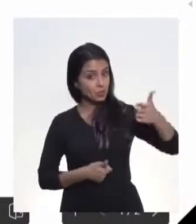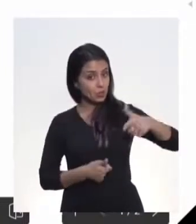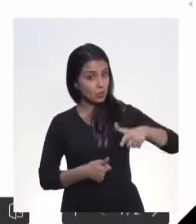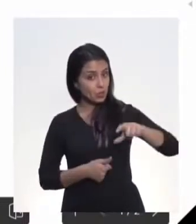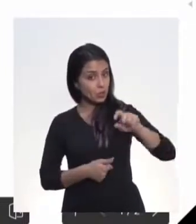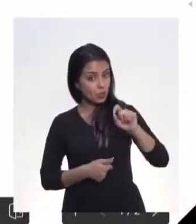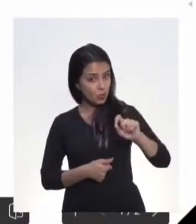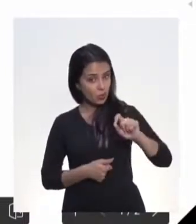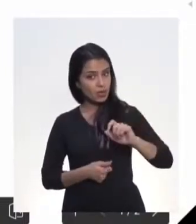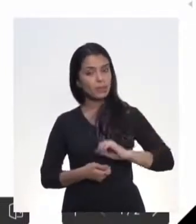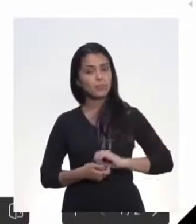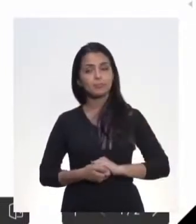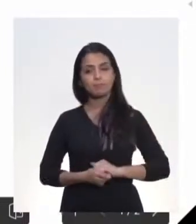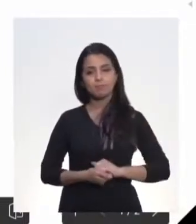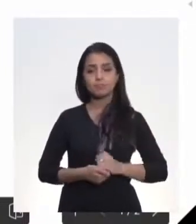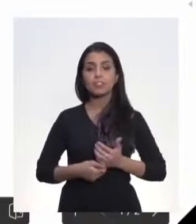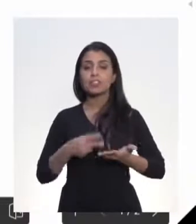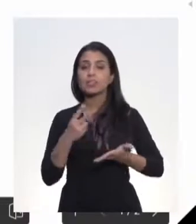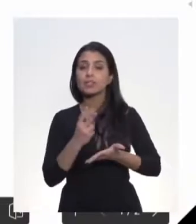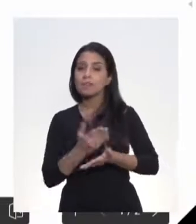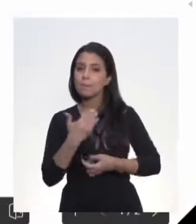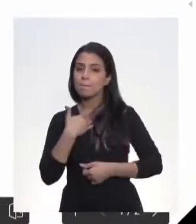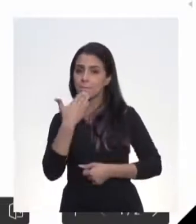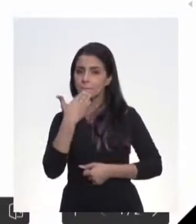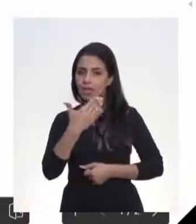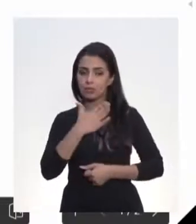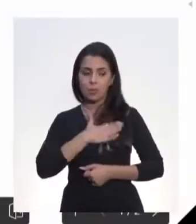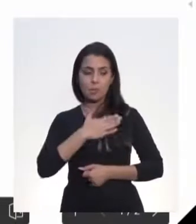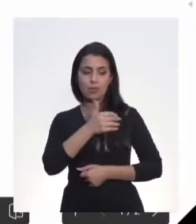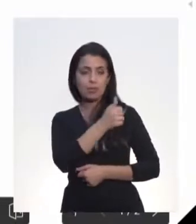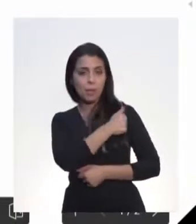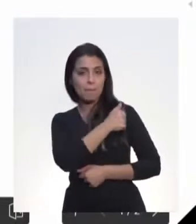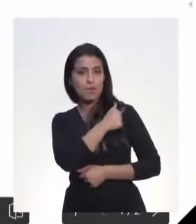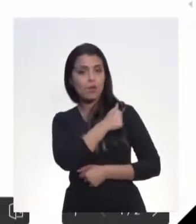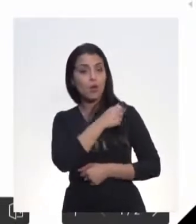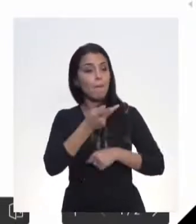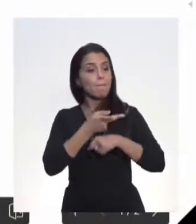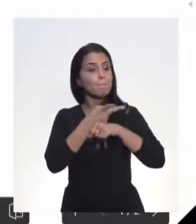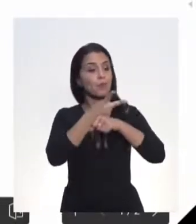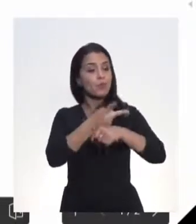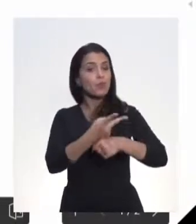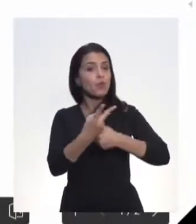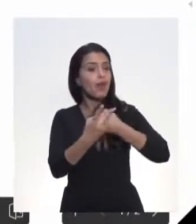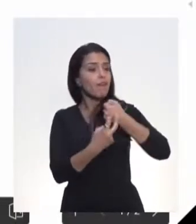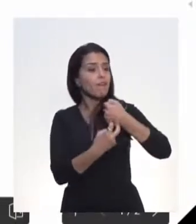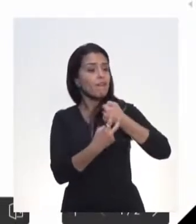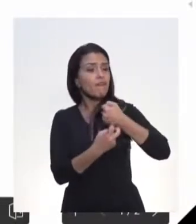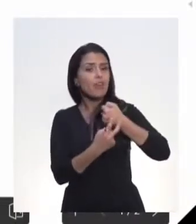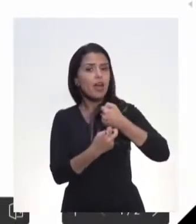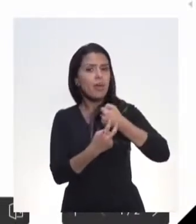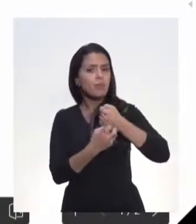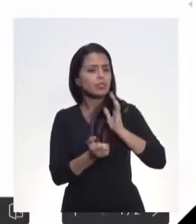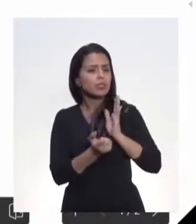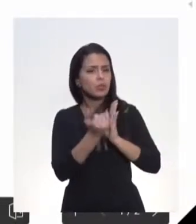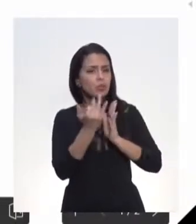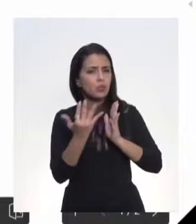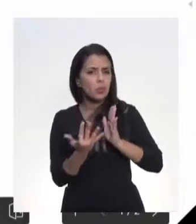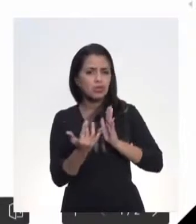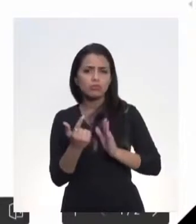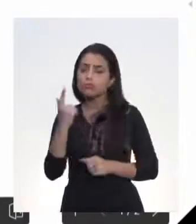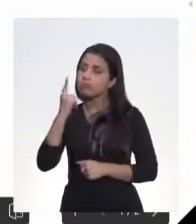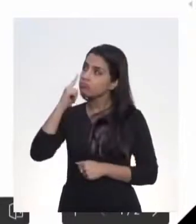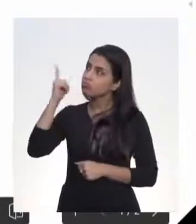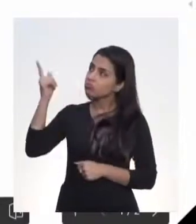não sei, é assim que eu peço para os meus alunos. Procurem os verbos, em primeiro lugar, para saber quantas orações eu tenho no período, certo? Então, quais são os